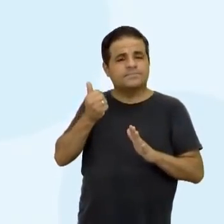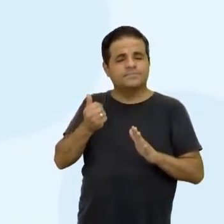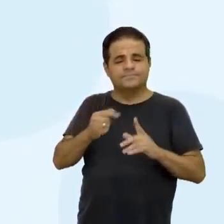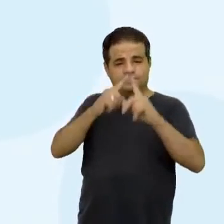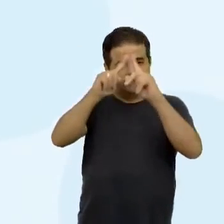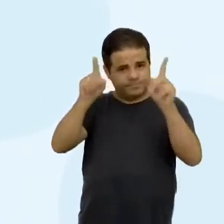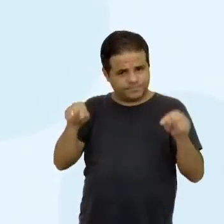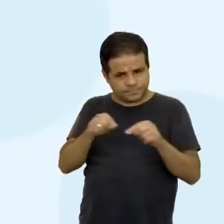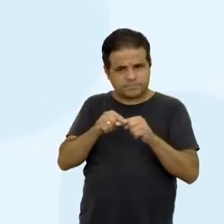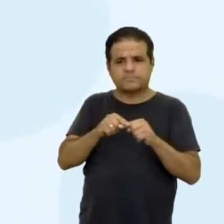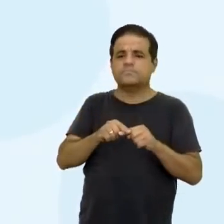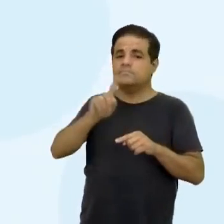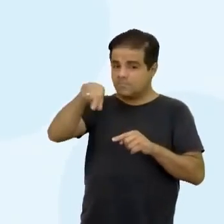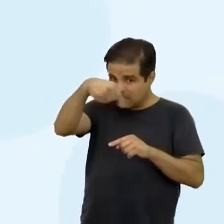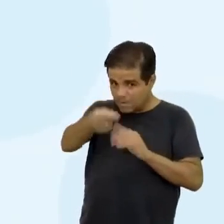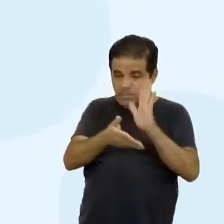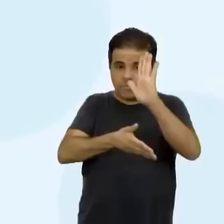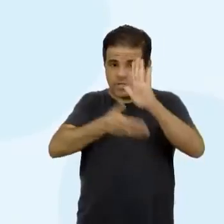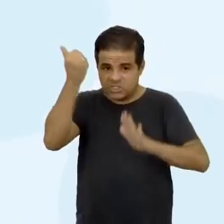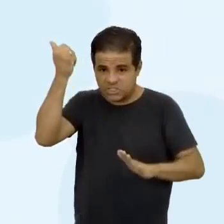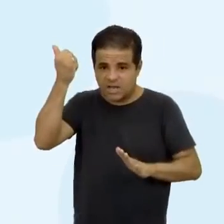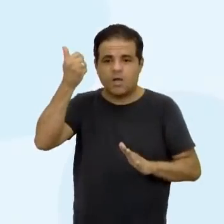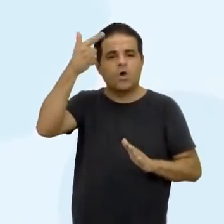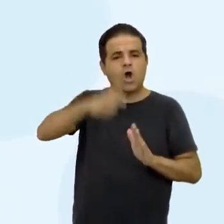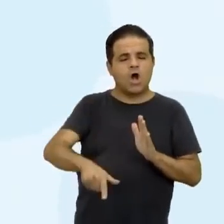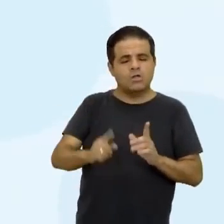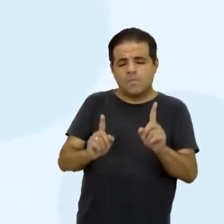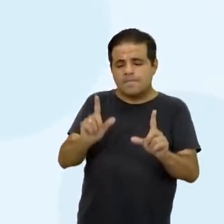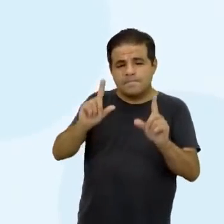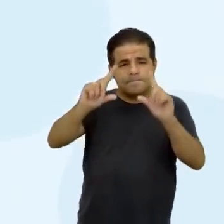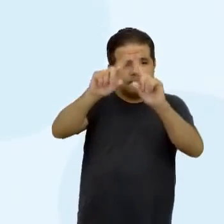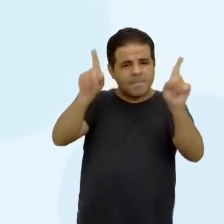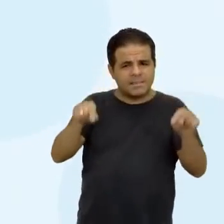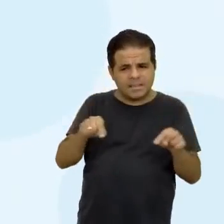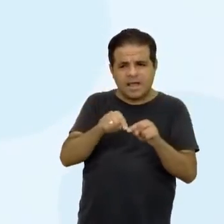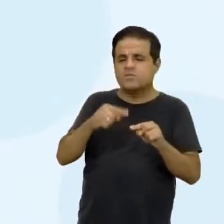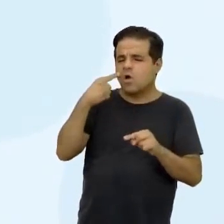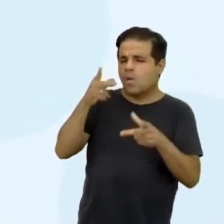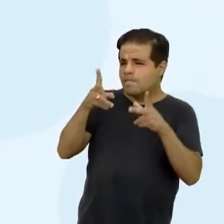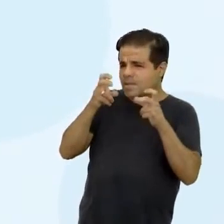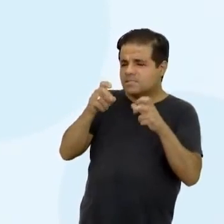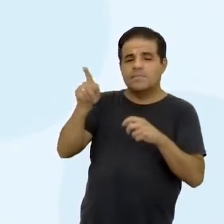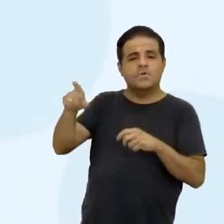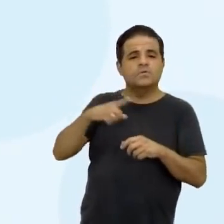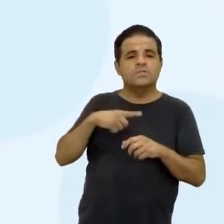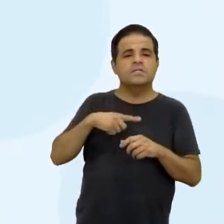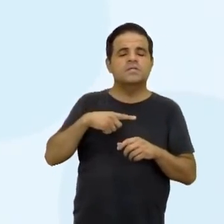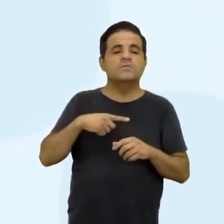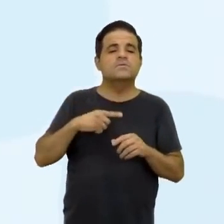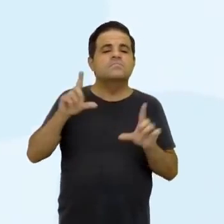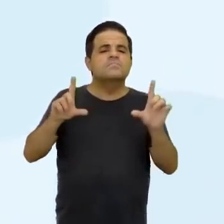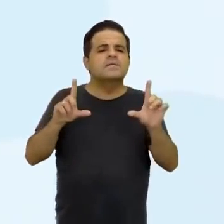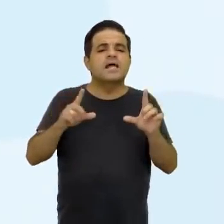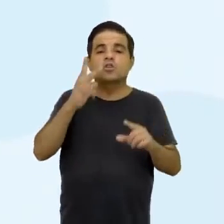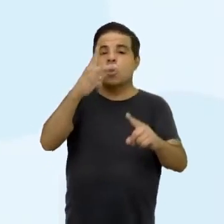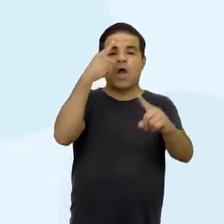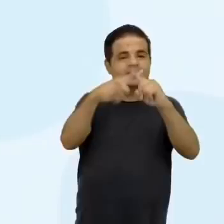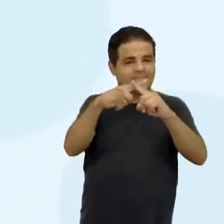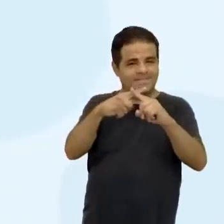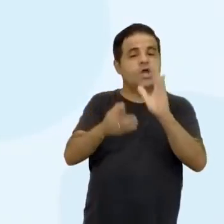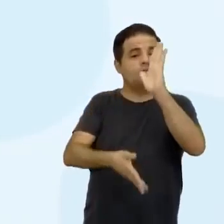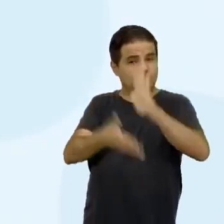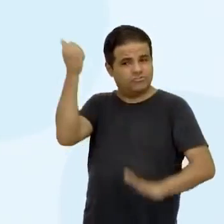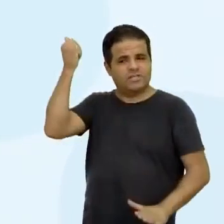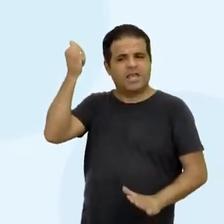o retângulo a b depois eu vou retirar mais um pedaço só que repare os marquei eu tirei este pedacinho duas